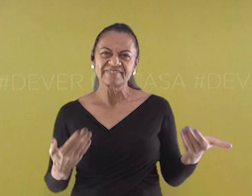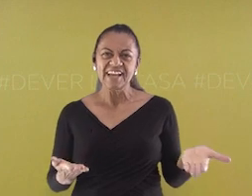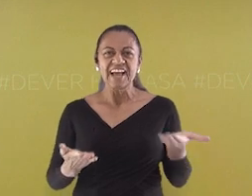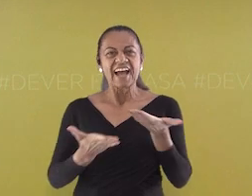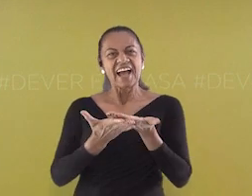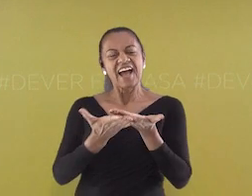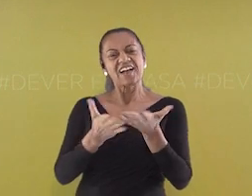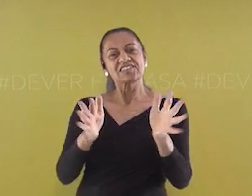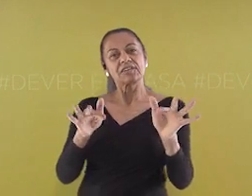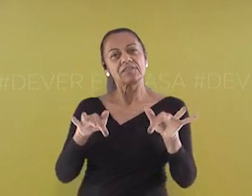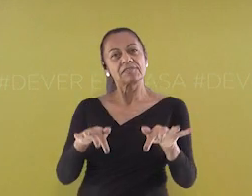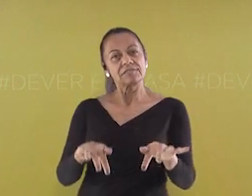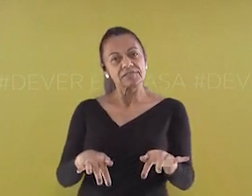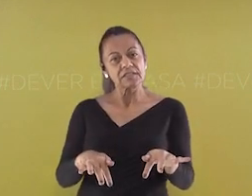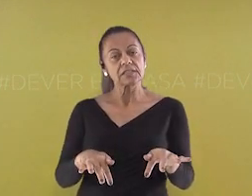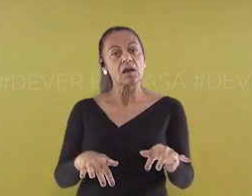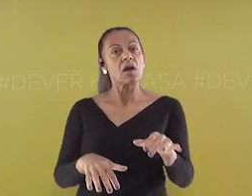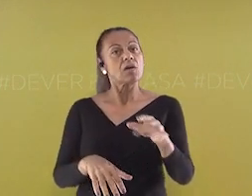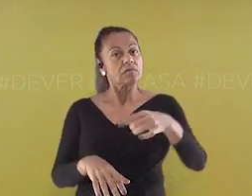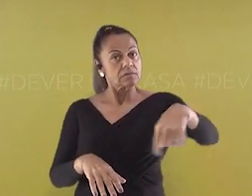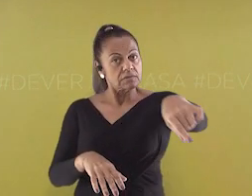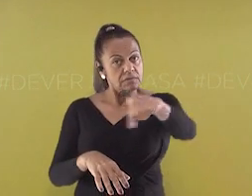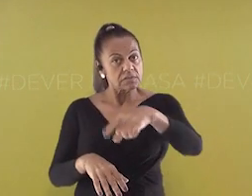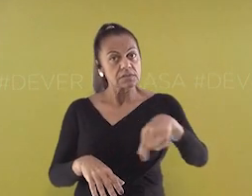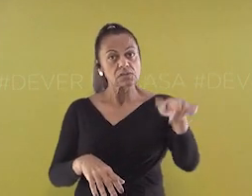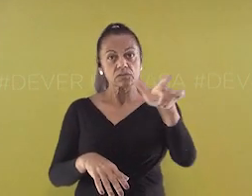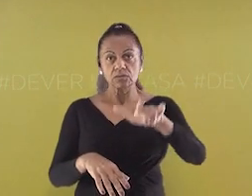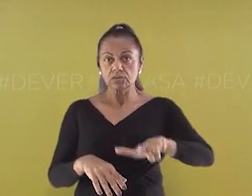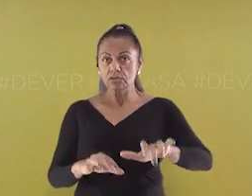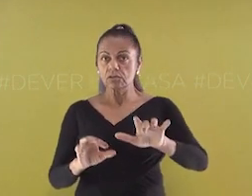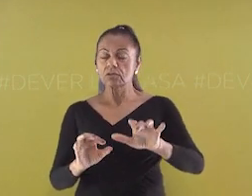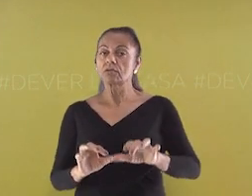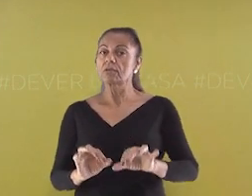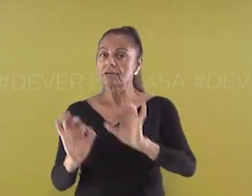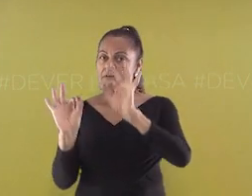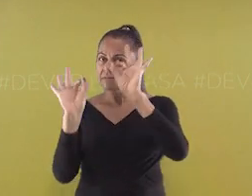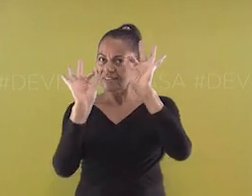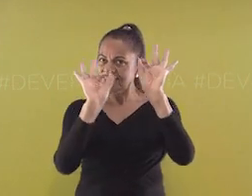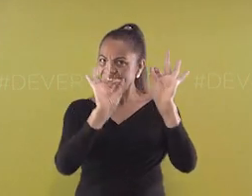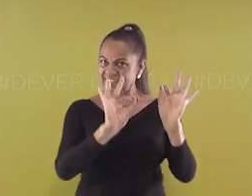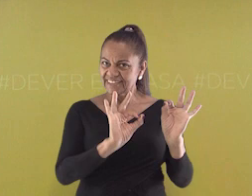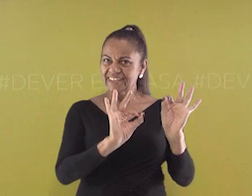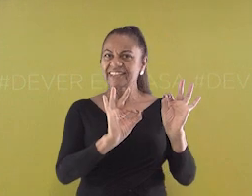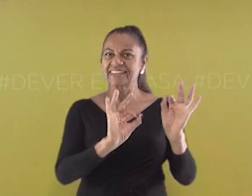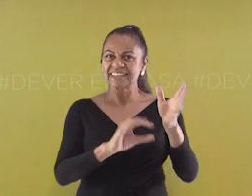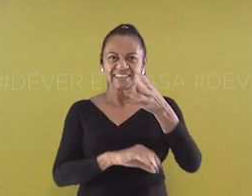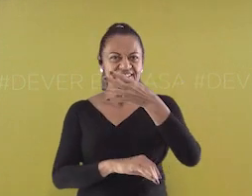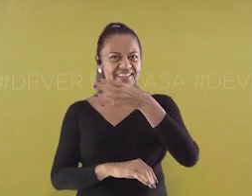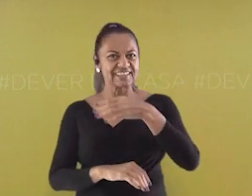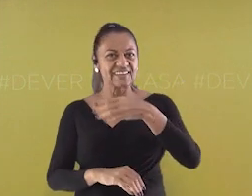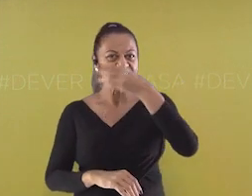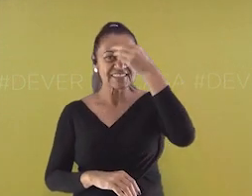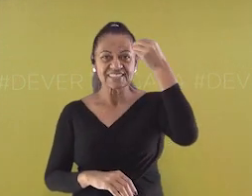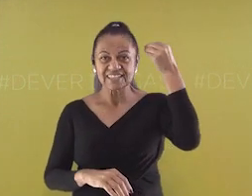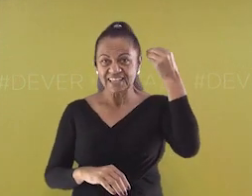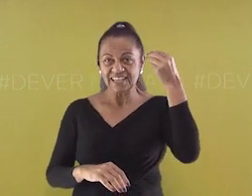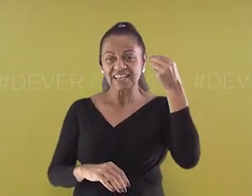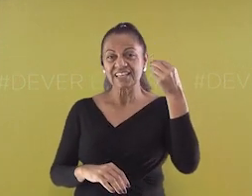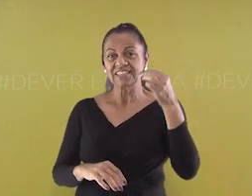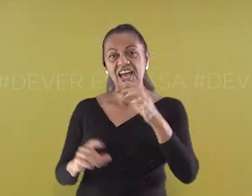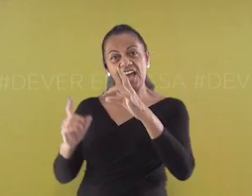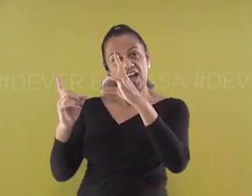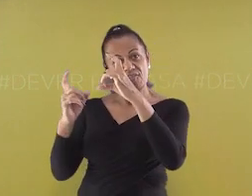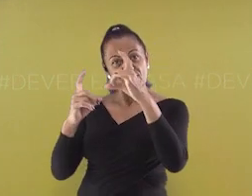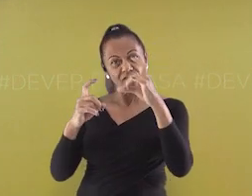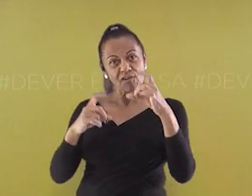mesmo? Mas nossa aula chegou ao fim. Por hoje é só, pessoal. Continue acompanhando a nossa programação do Dever